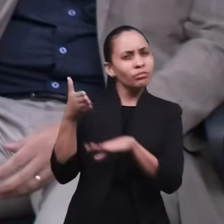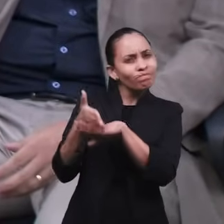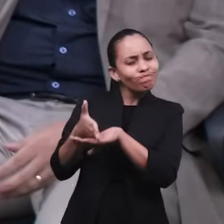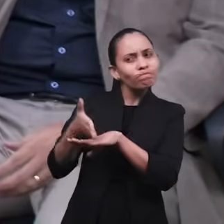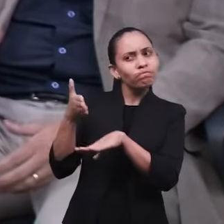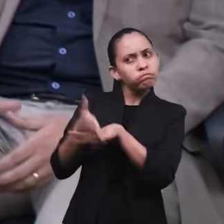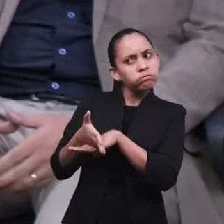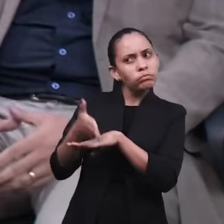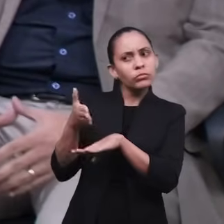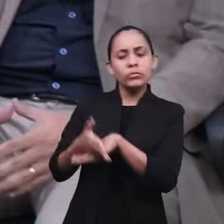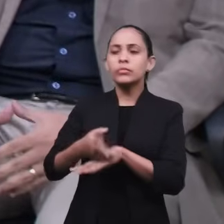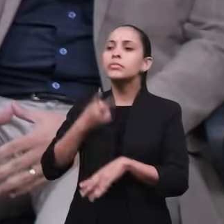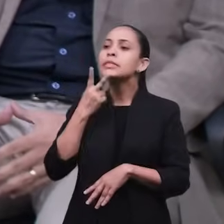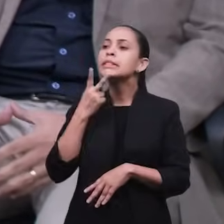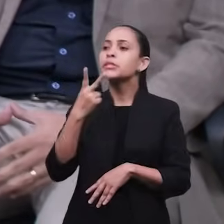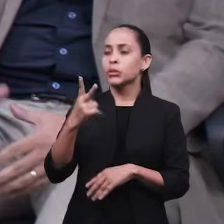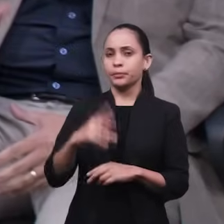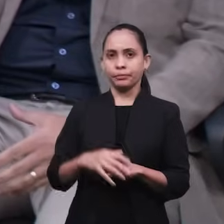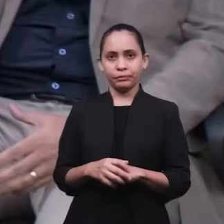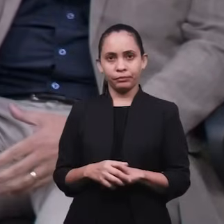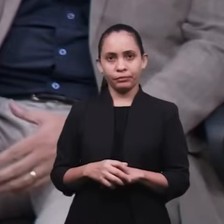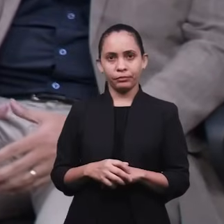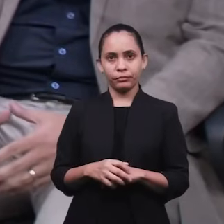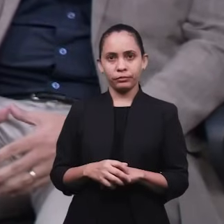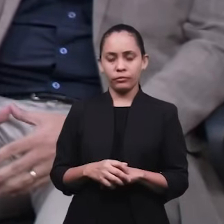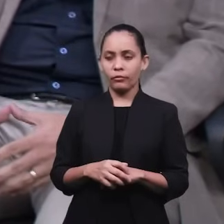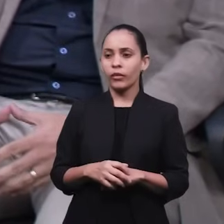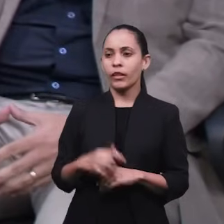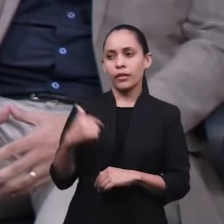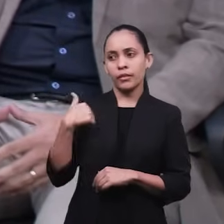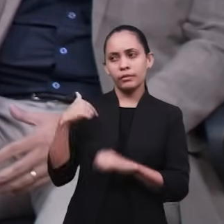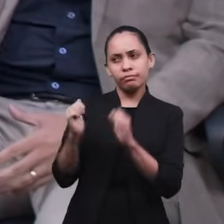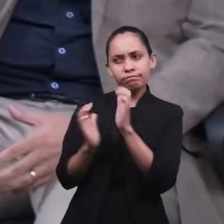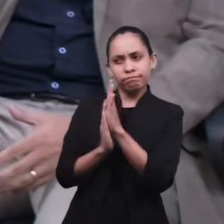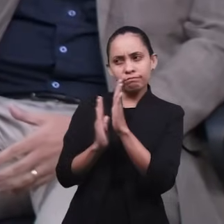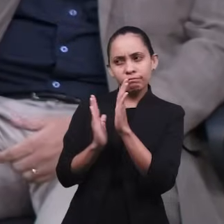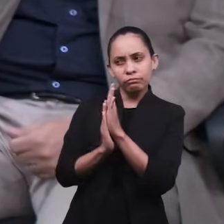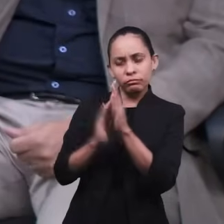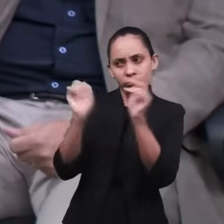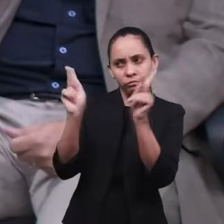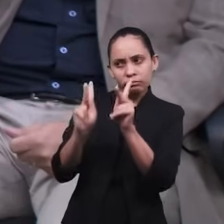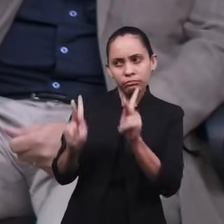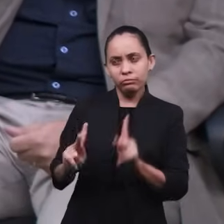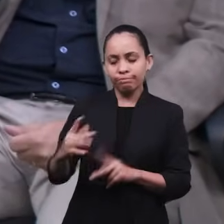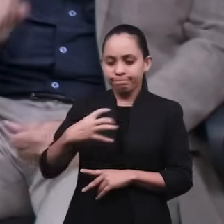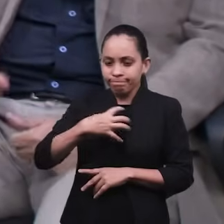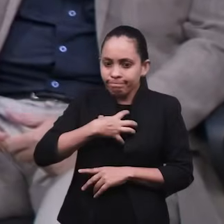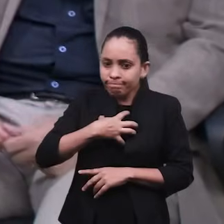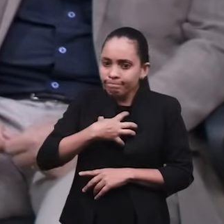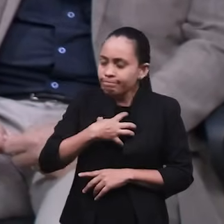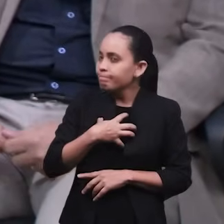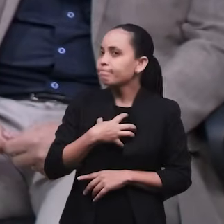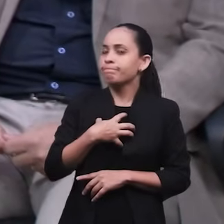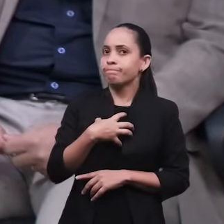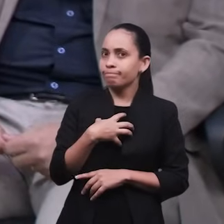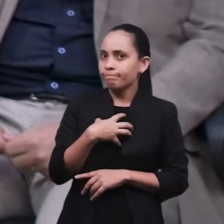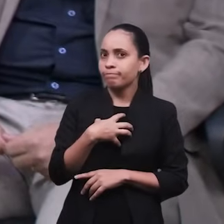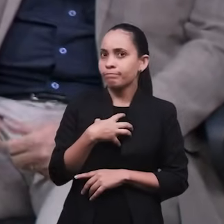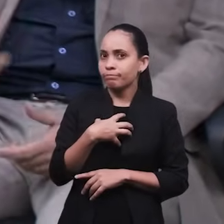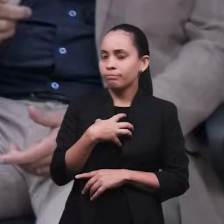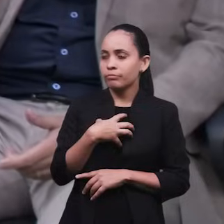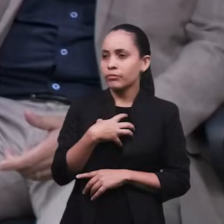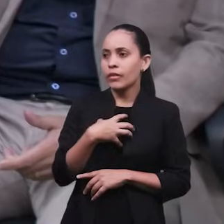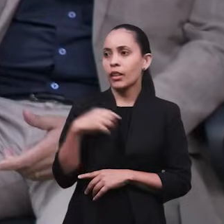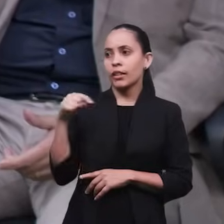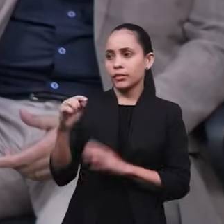bastante tempo indo, ele contou para alguém do grupo, assim, olha, esse louvor, A Paz que Tu Procuras, me toca muito.